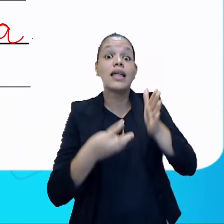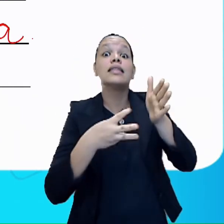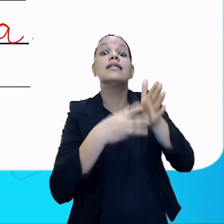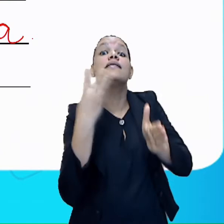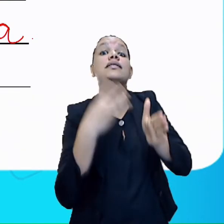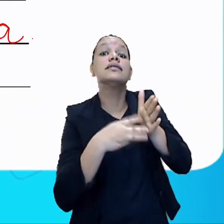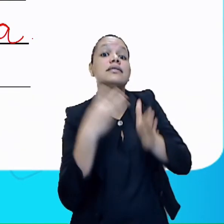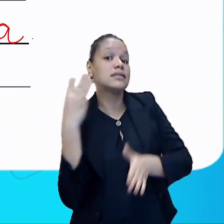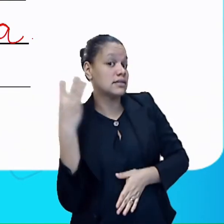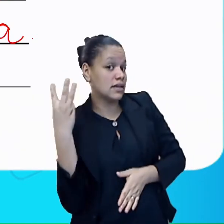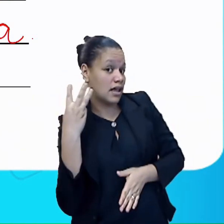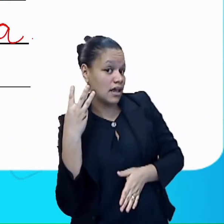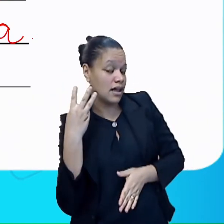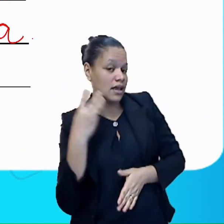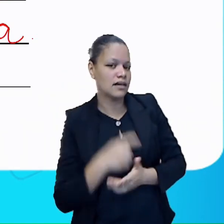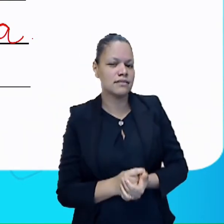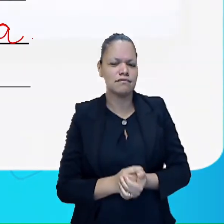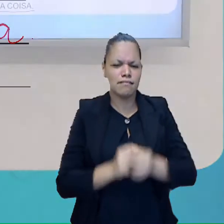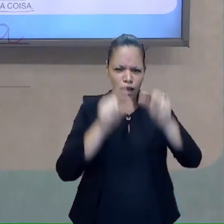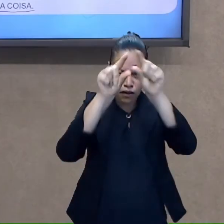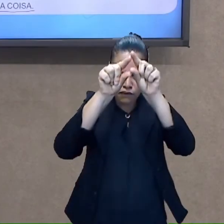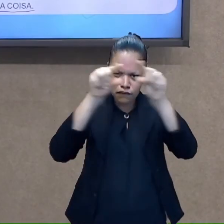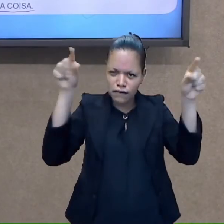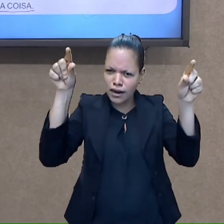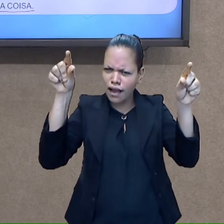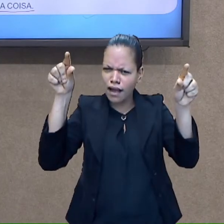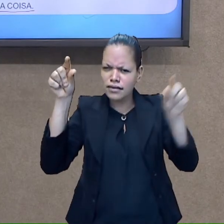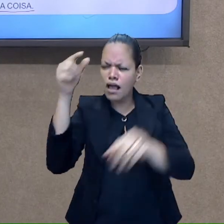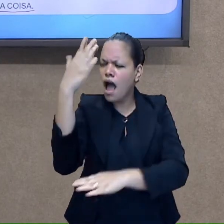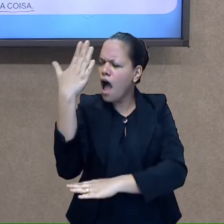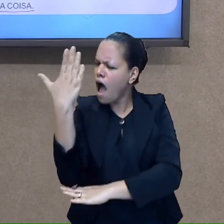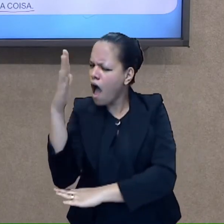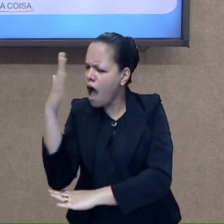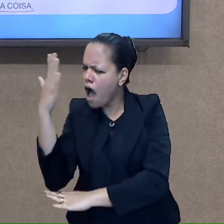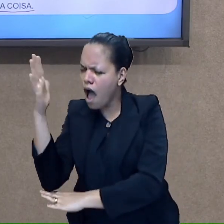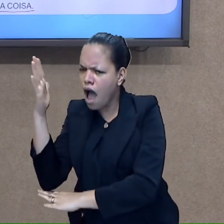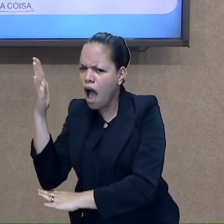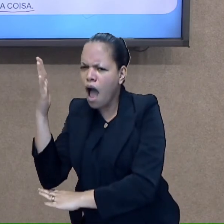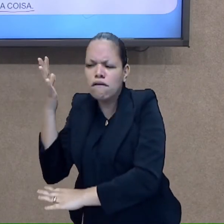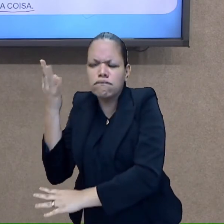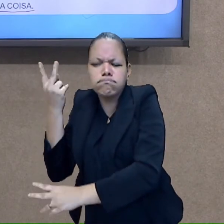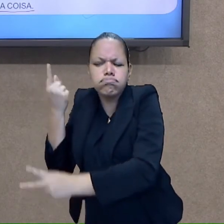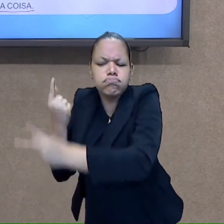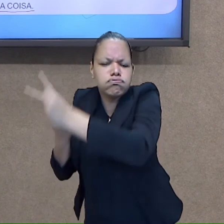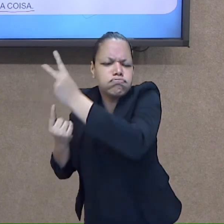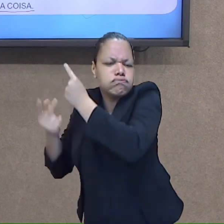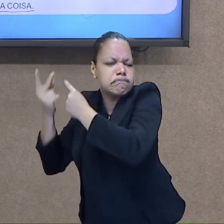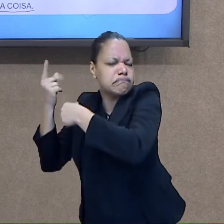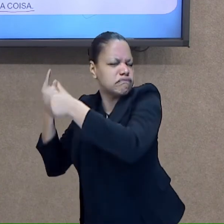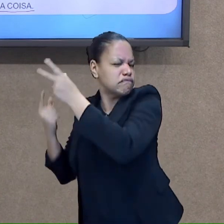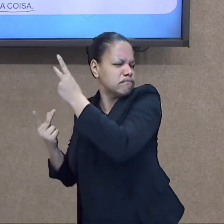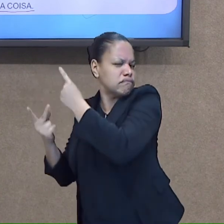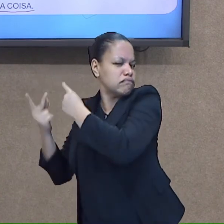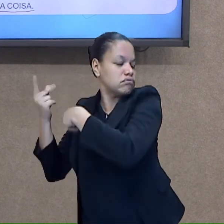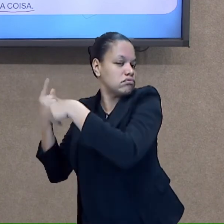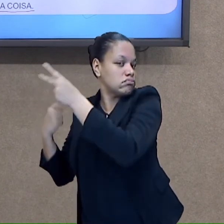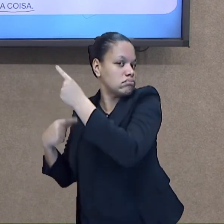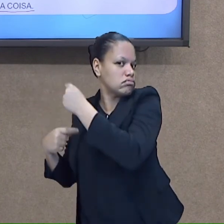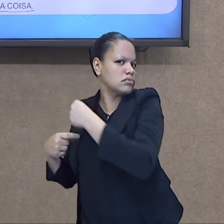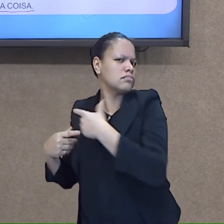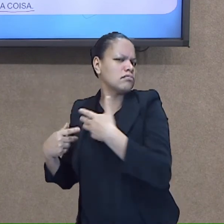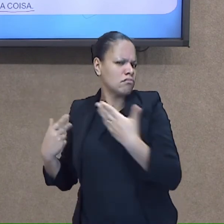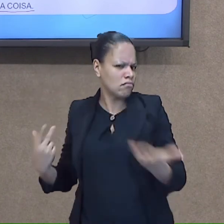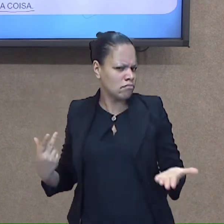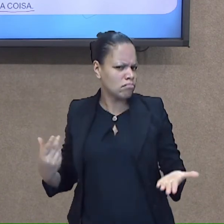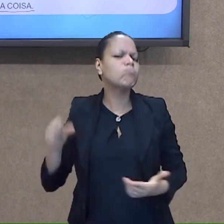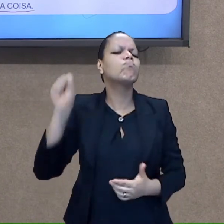árvore é muito antiga. Eu não estou dando a intenção que eu estou afirmando que a árvore é antiga, então